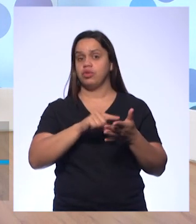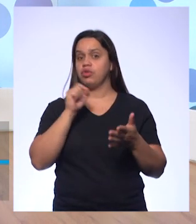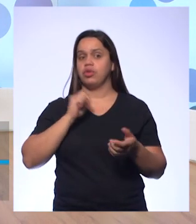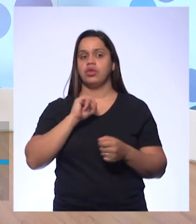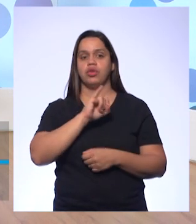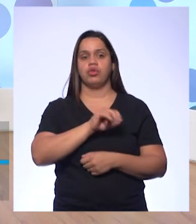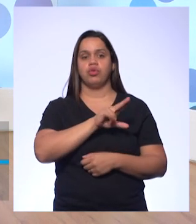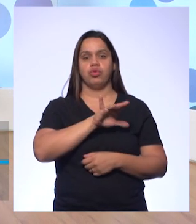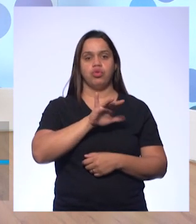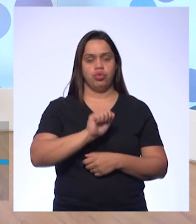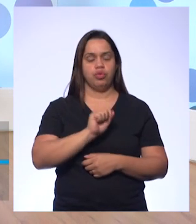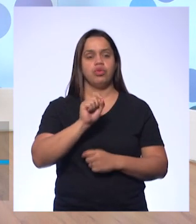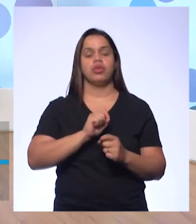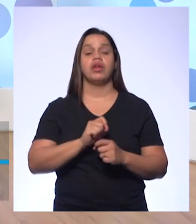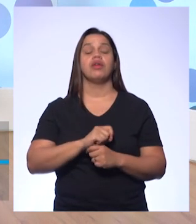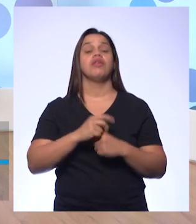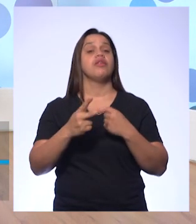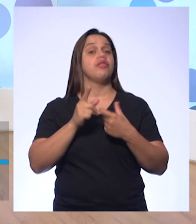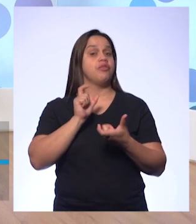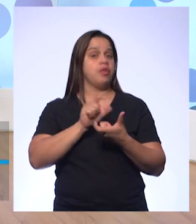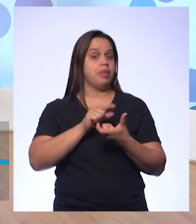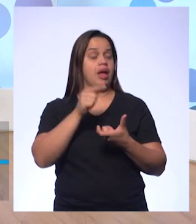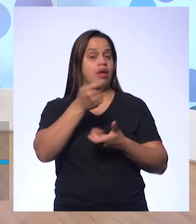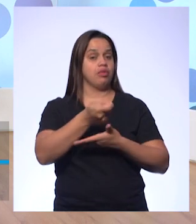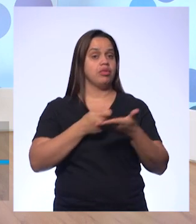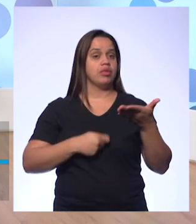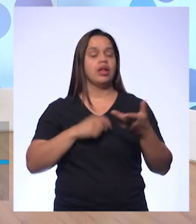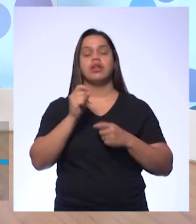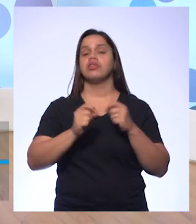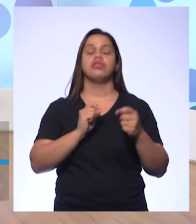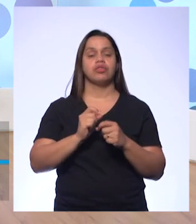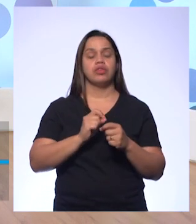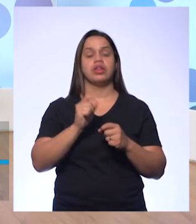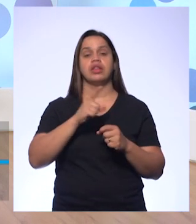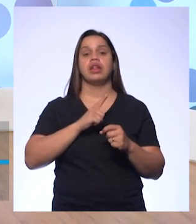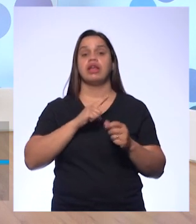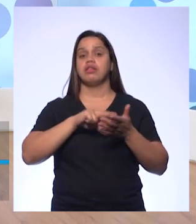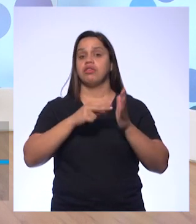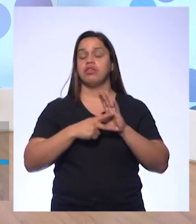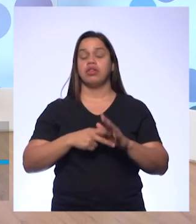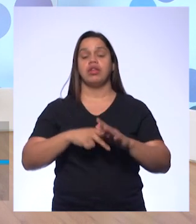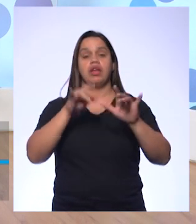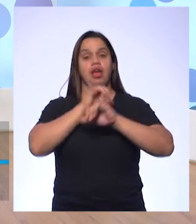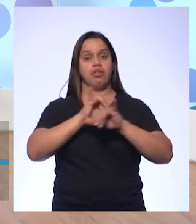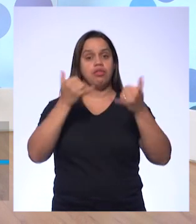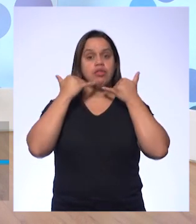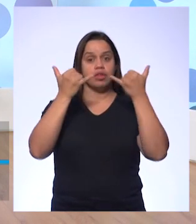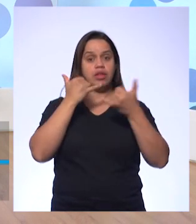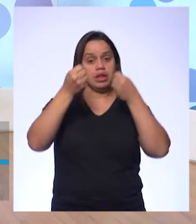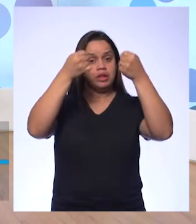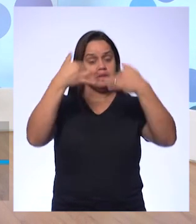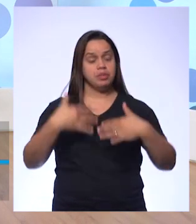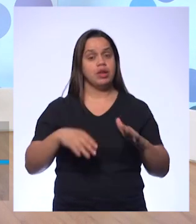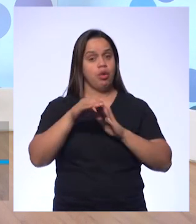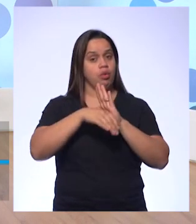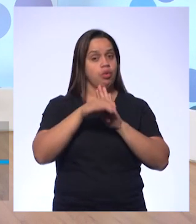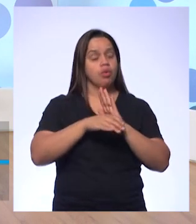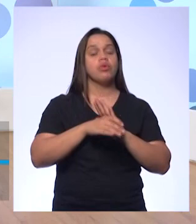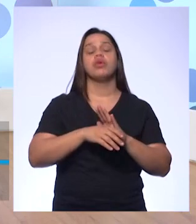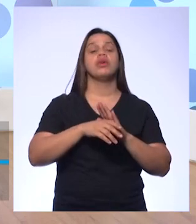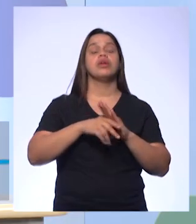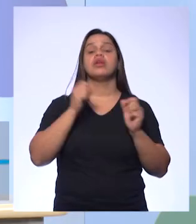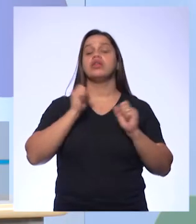Júlia Freire. Verbete é um texto escrito de caráter informativo destinado a explicar um conceito segundo